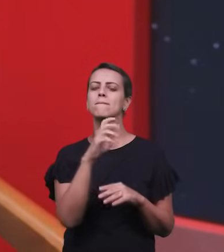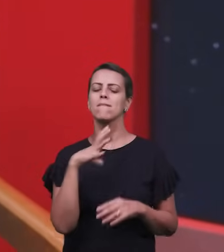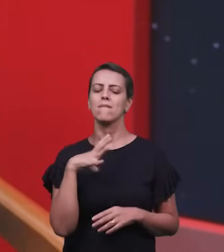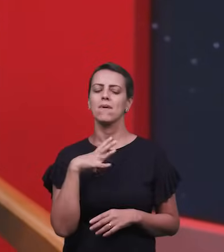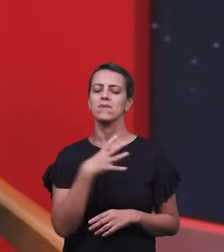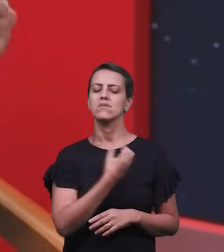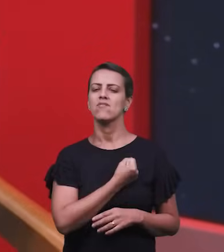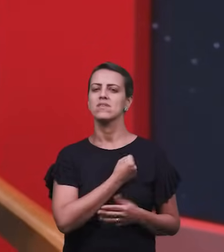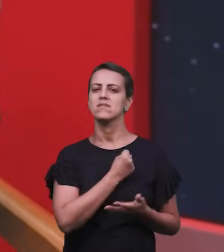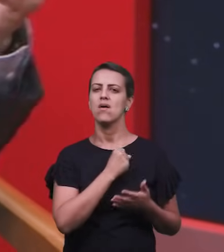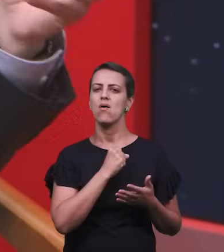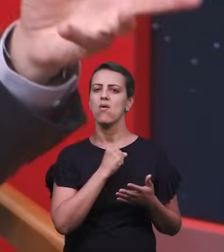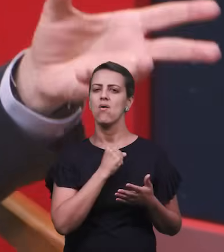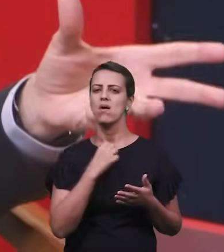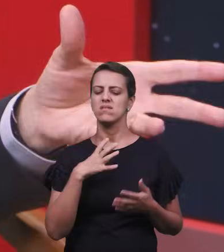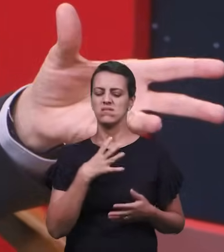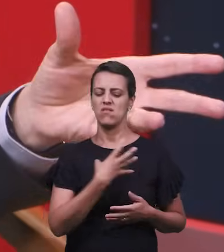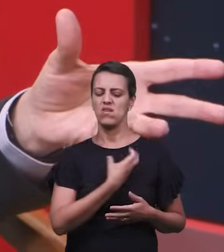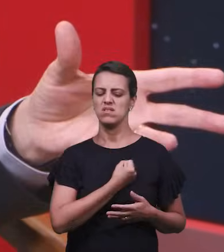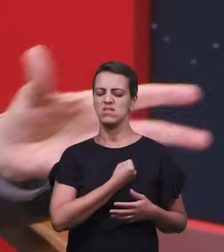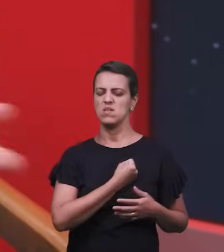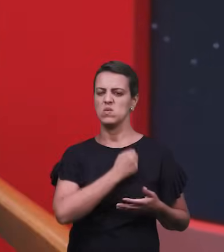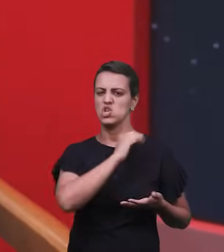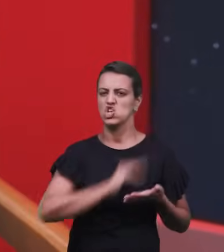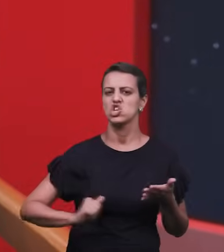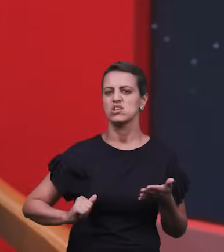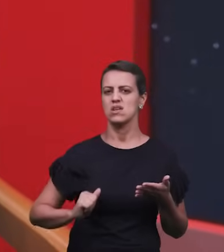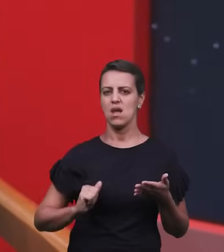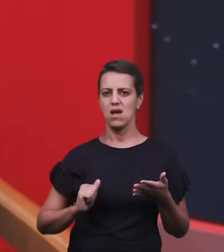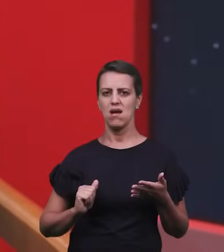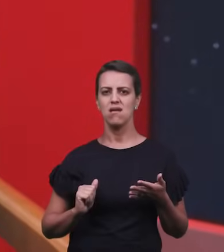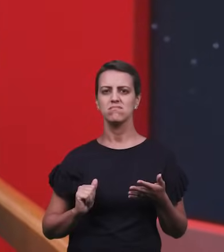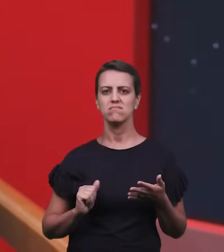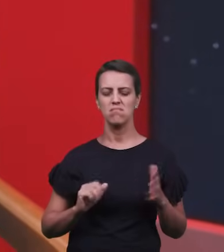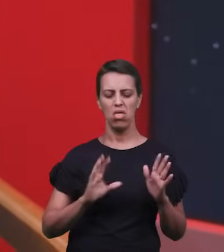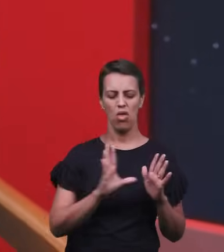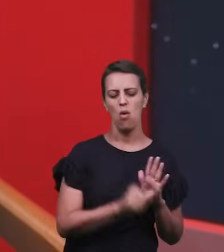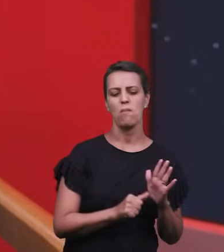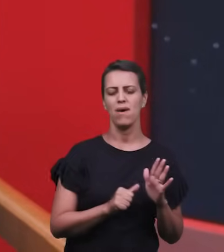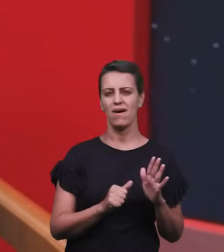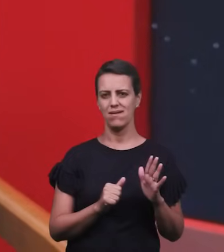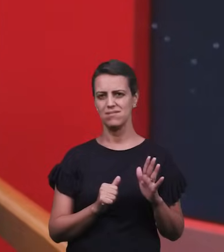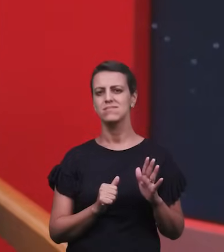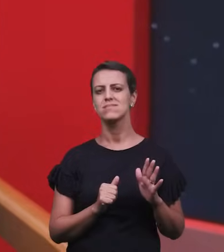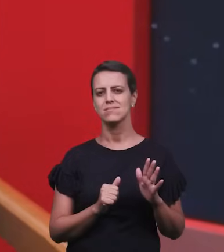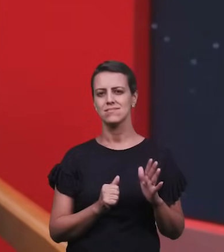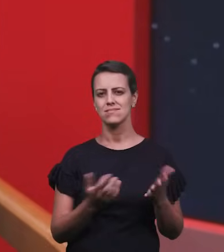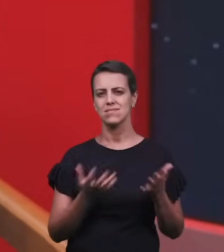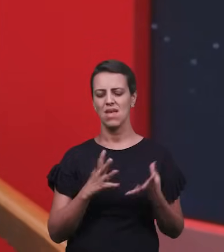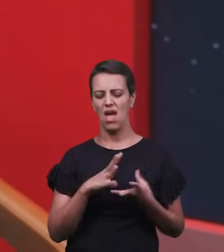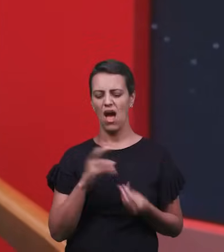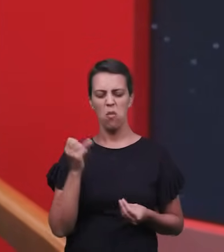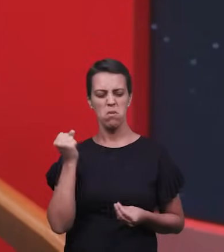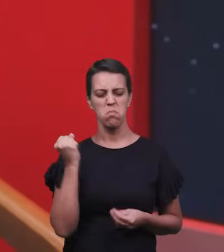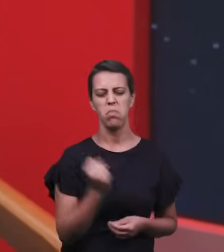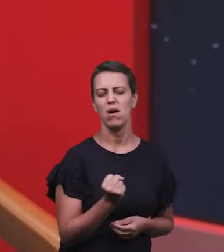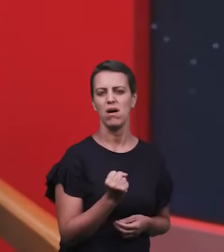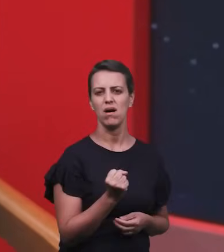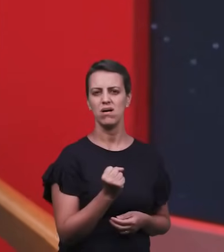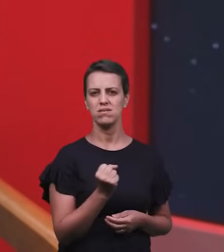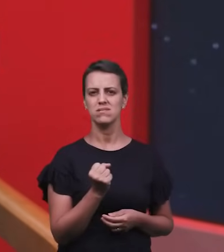Matar, roubar e destruir. Tirar o homem do caminho. Ceifar a